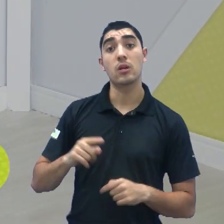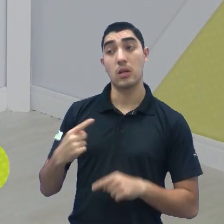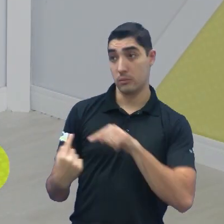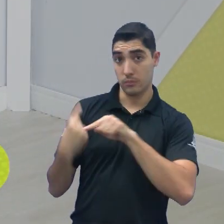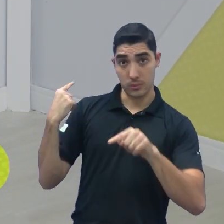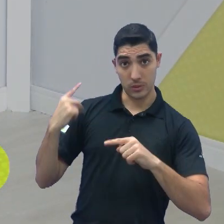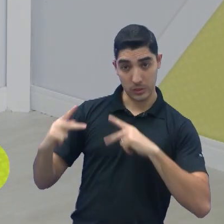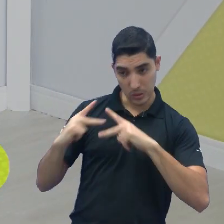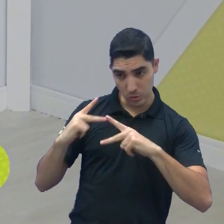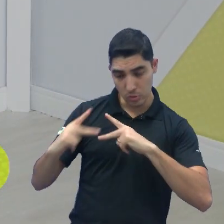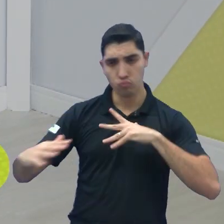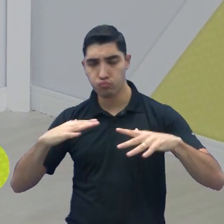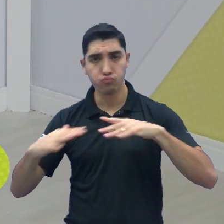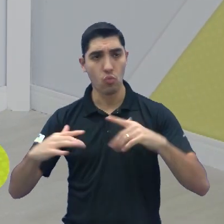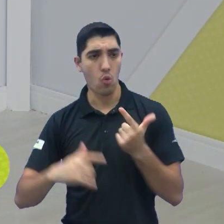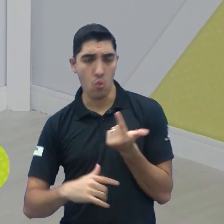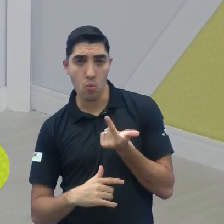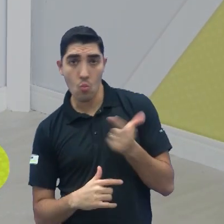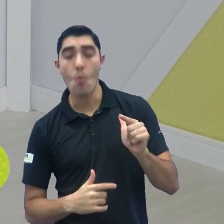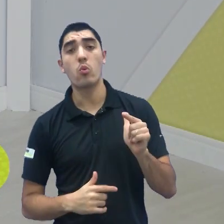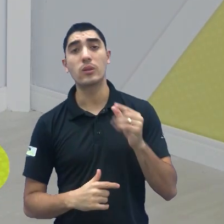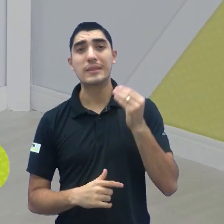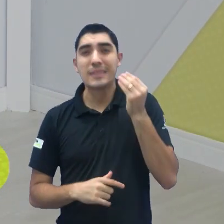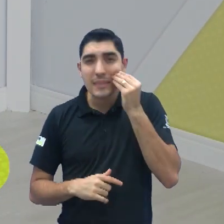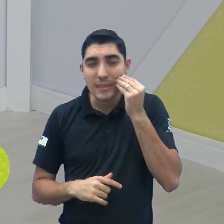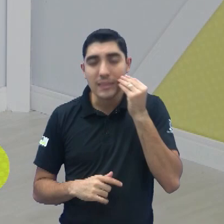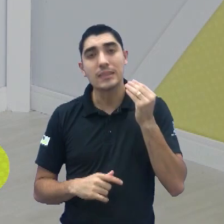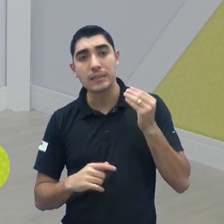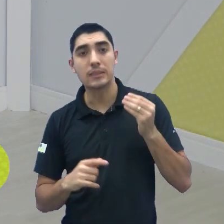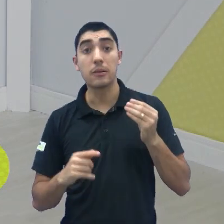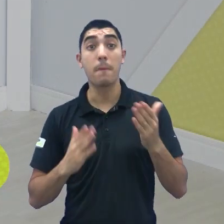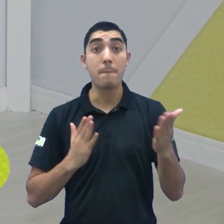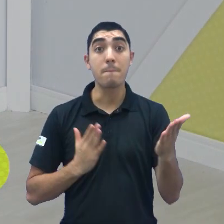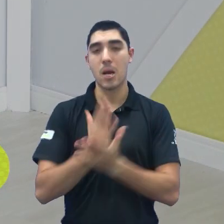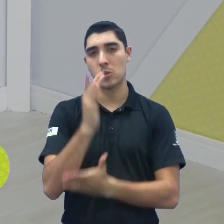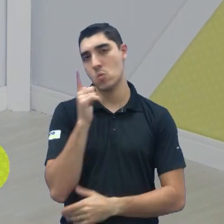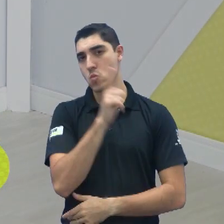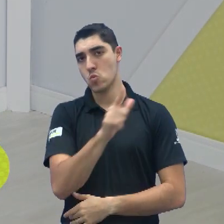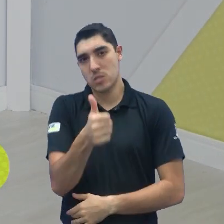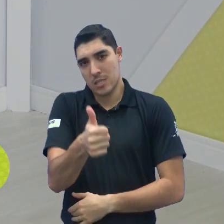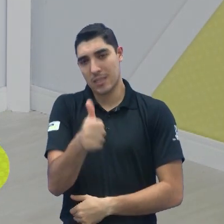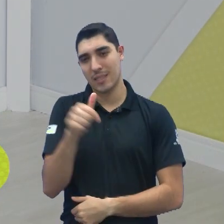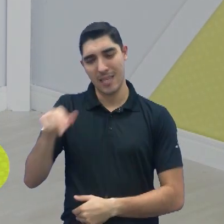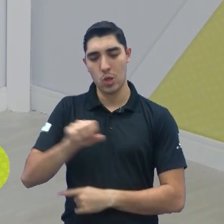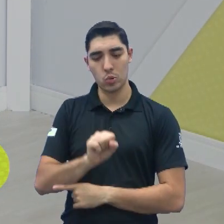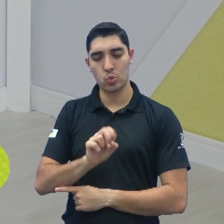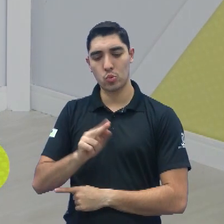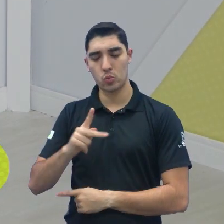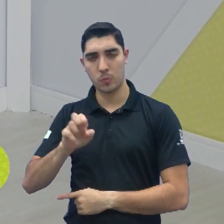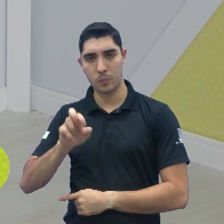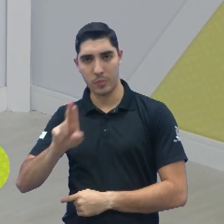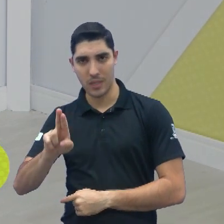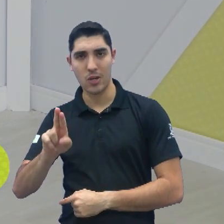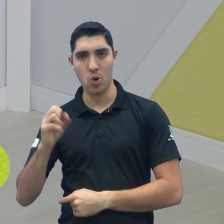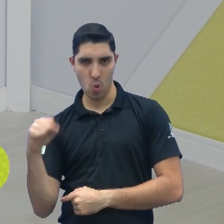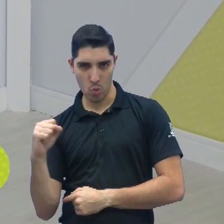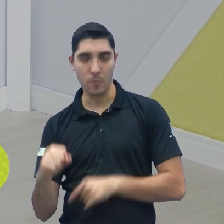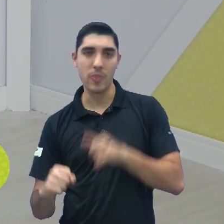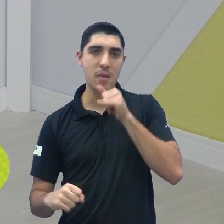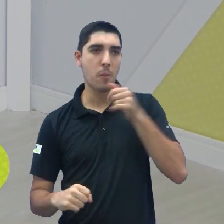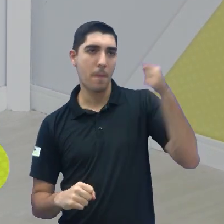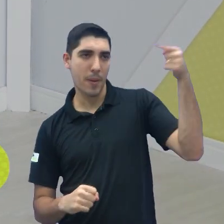terminou também na 7ª posição, está classificado, então os 8 primeiros eles se enfrentam. Primeiro contra o 8º, segundo contra o 7º e